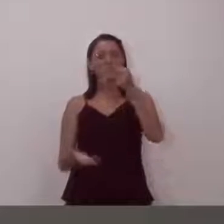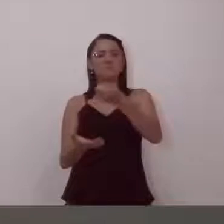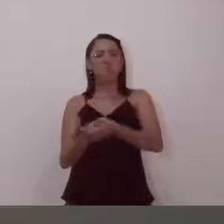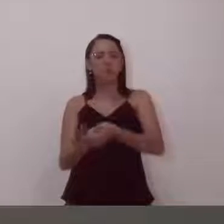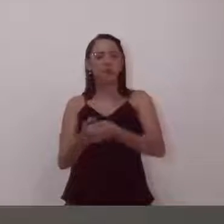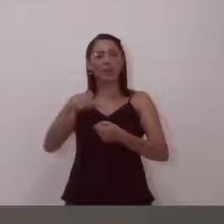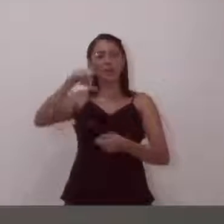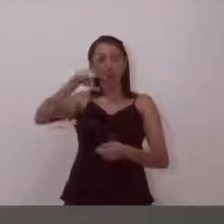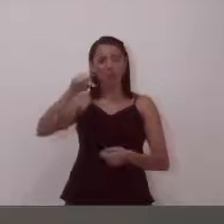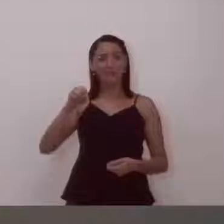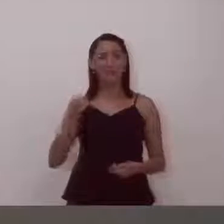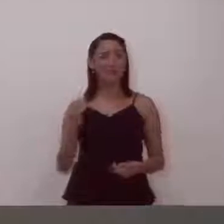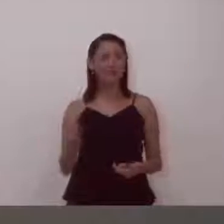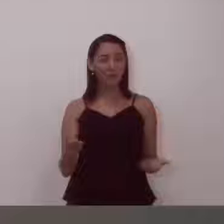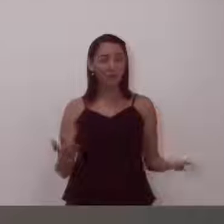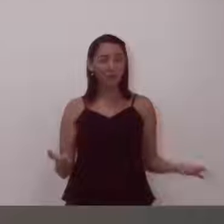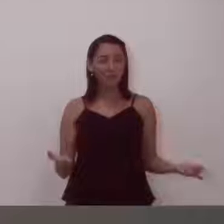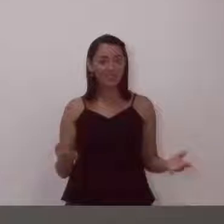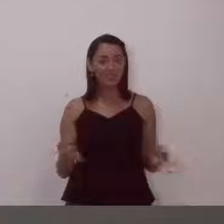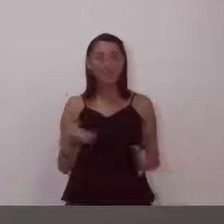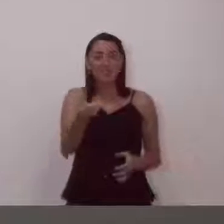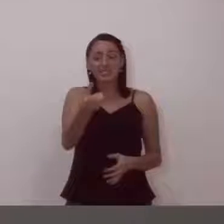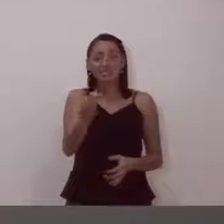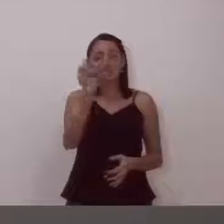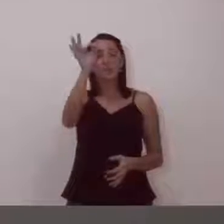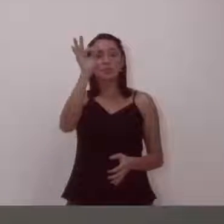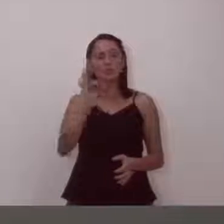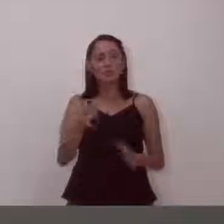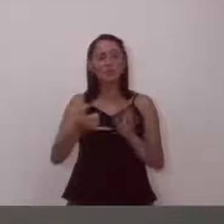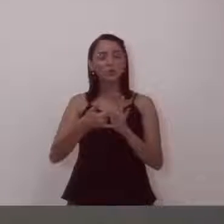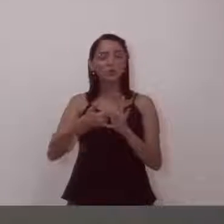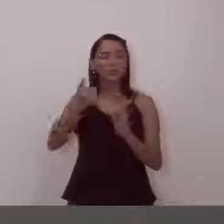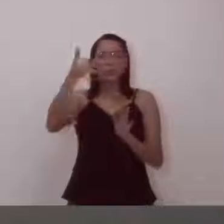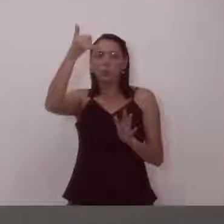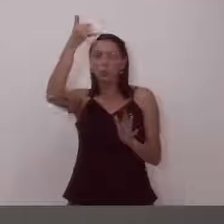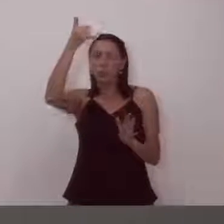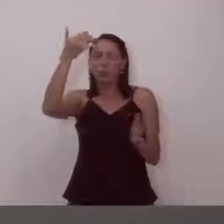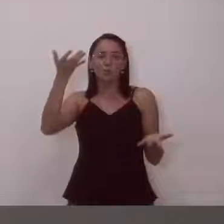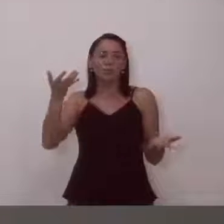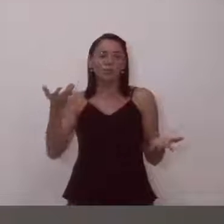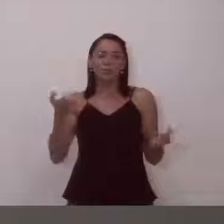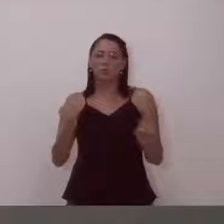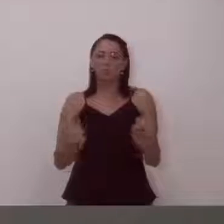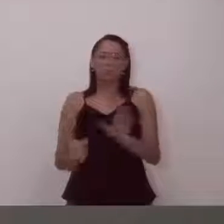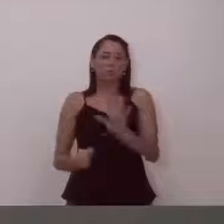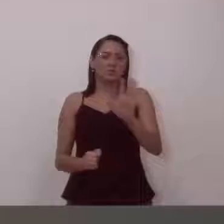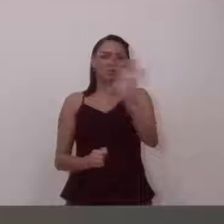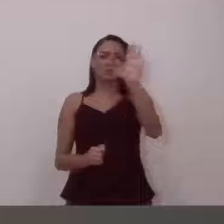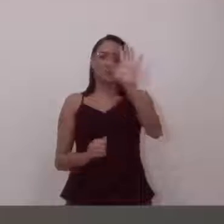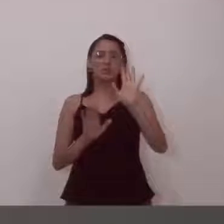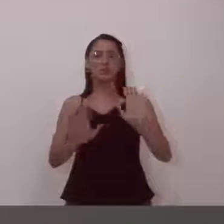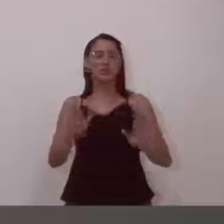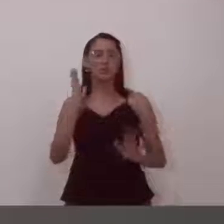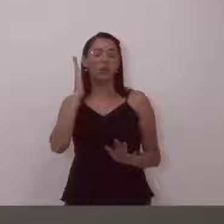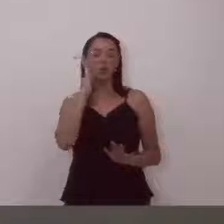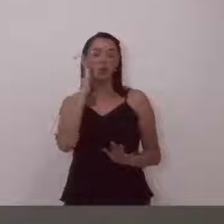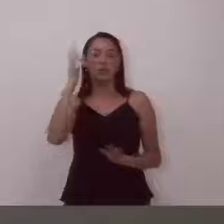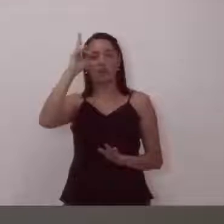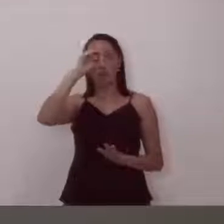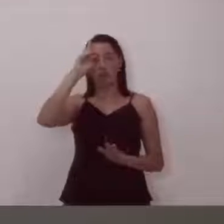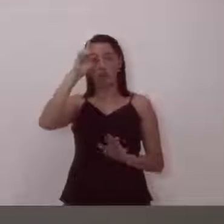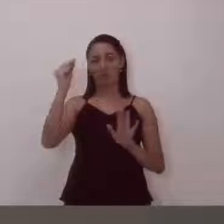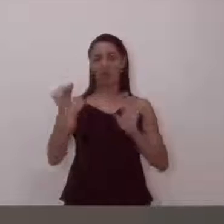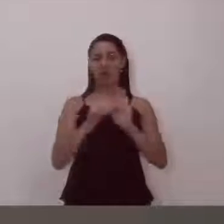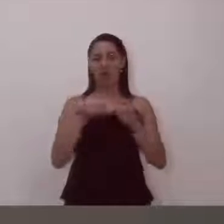9 milhões, ou seja, 60% de juros. É muito dinheiro, no meu modo de entender. Então, só quis fazer esse lembrete, que quando